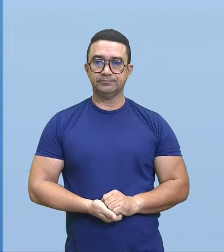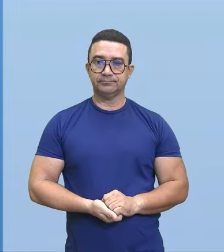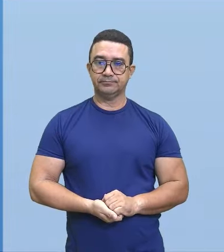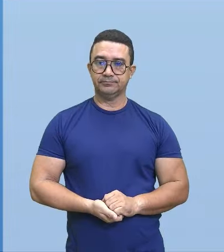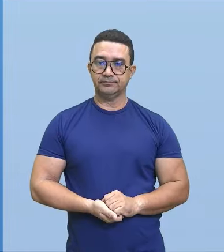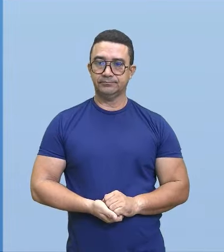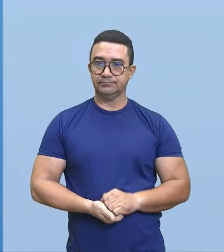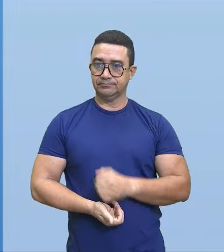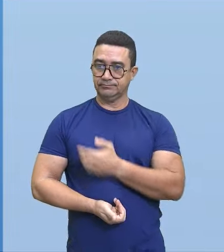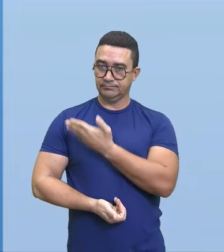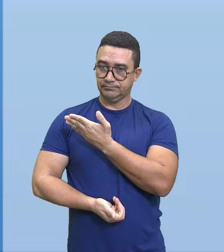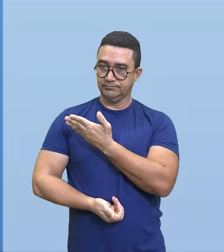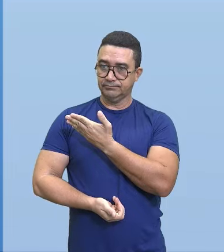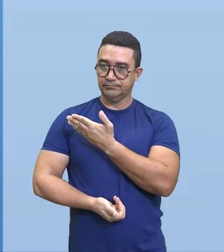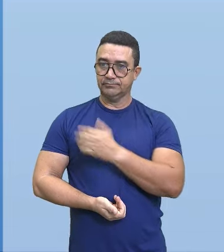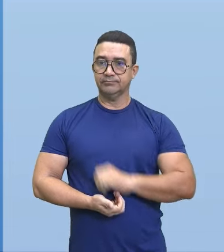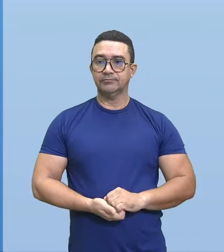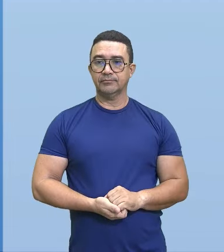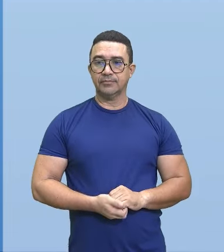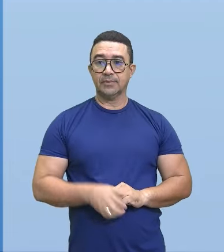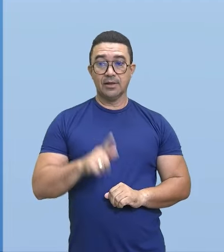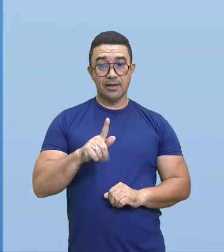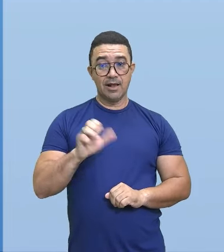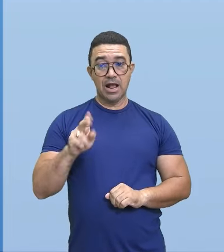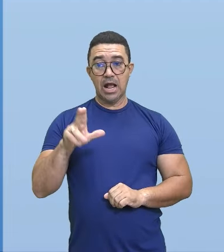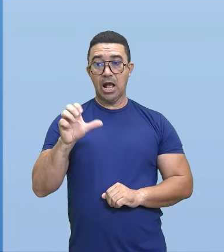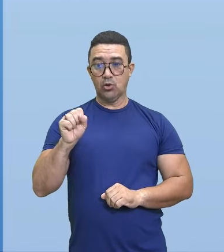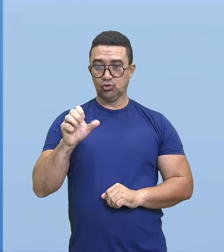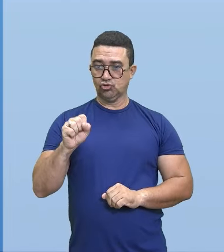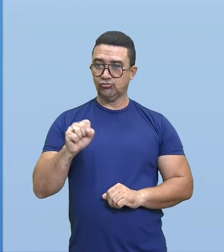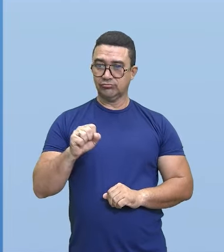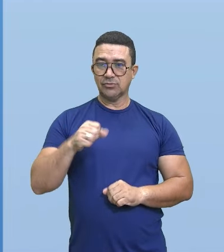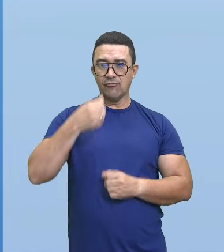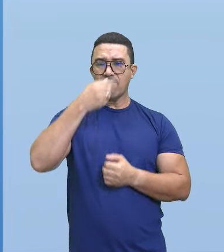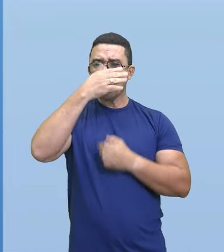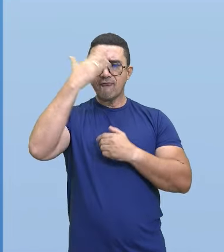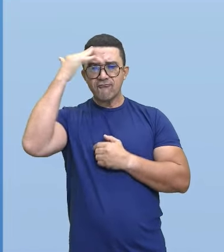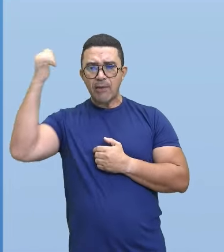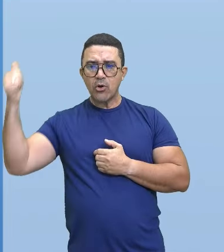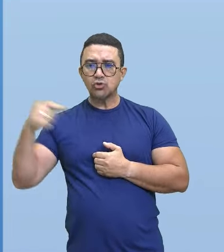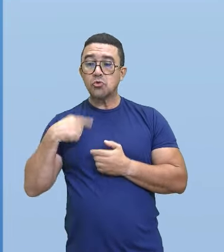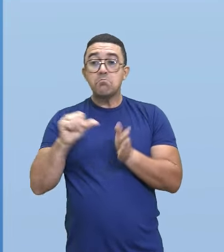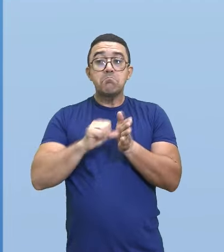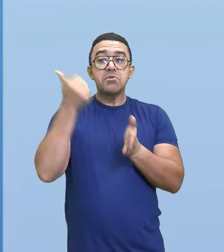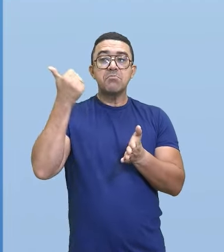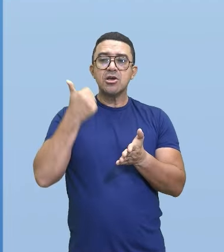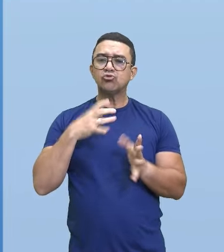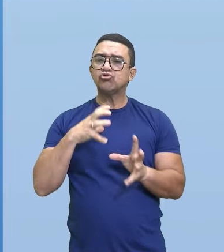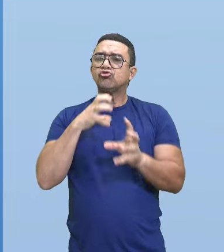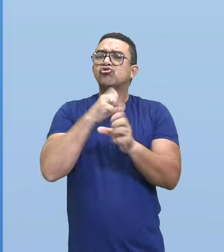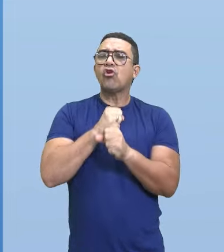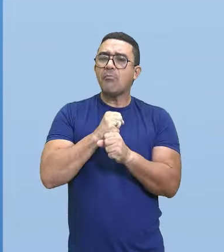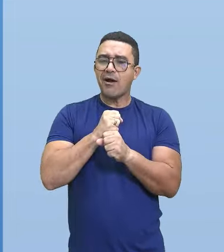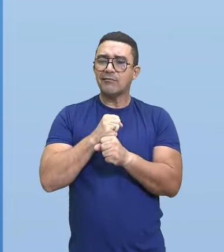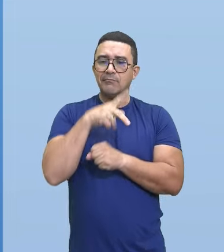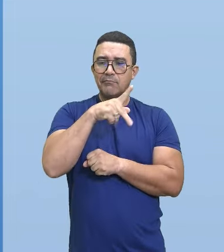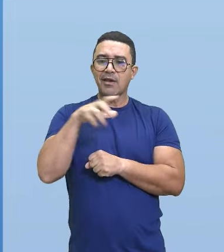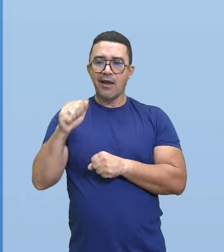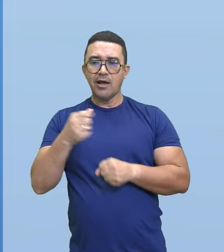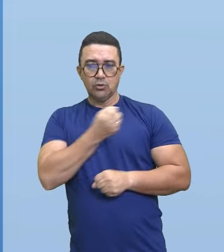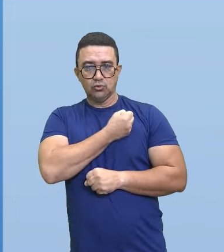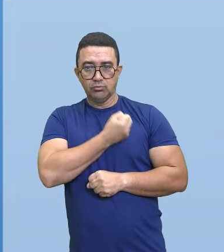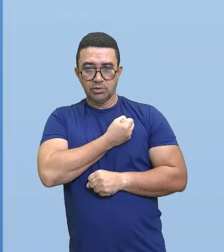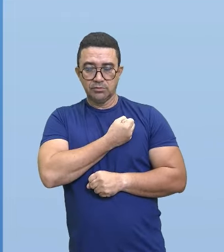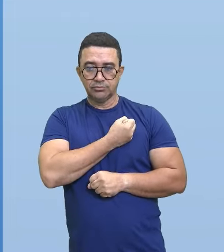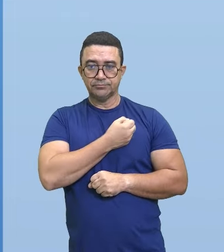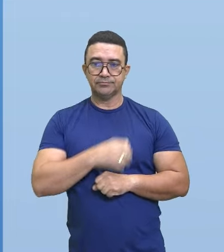Carl Friedrich Gauss, matemático alemão, foi o primeiro a somar os termos de uma PA, sem precisar somar todos